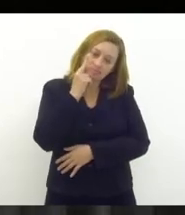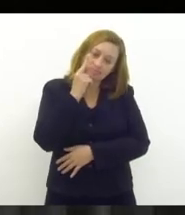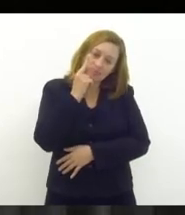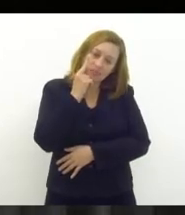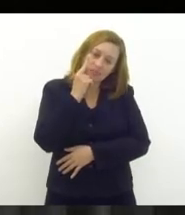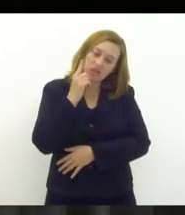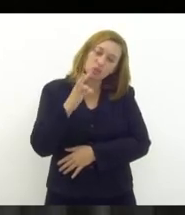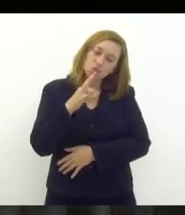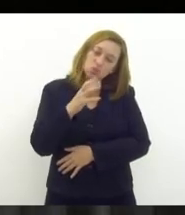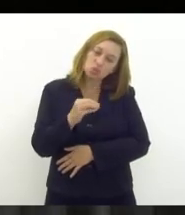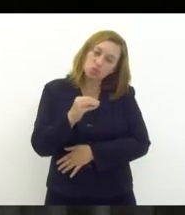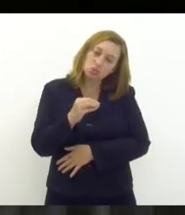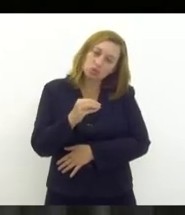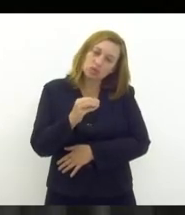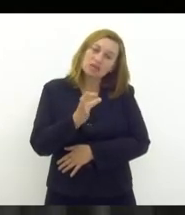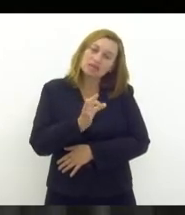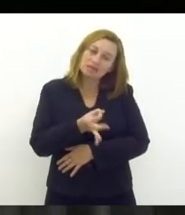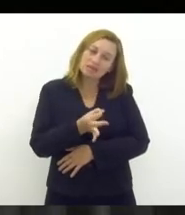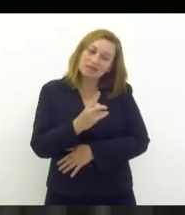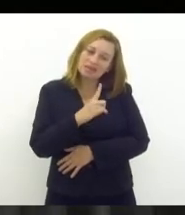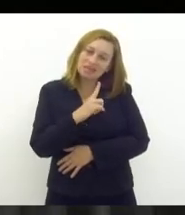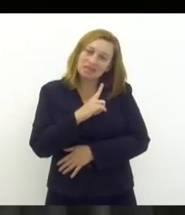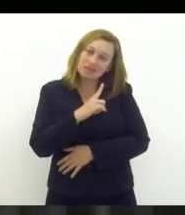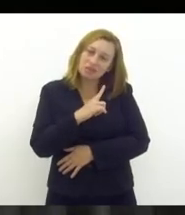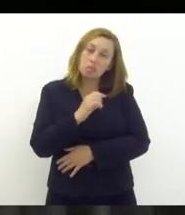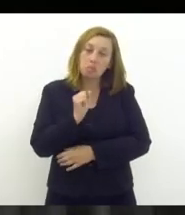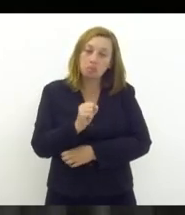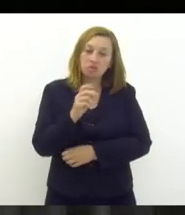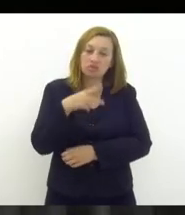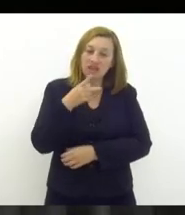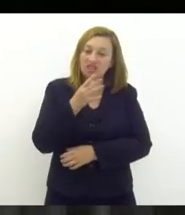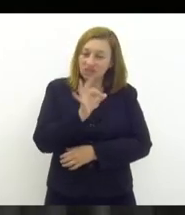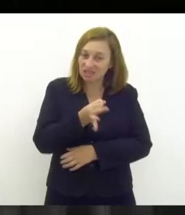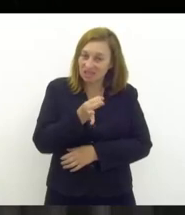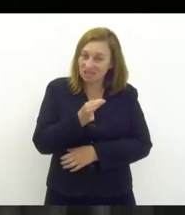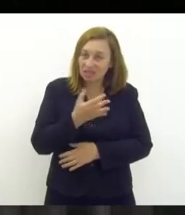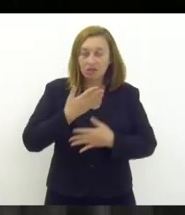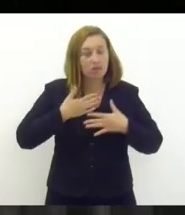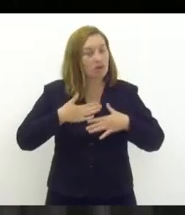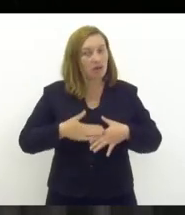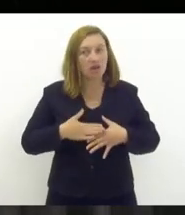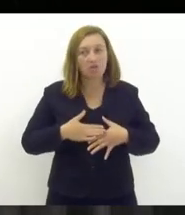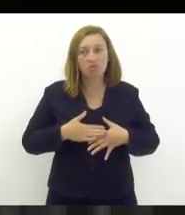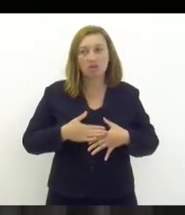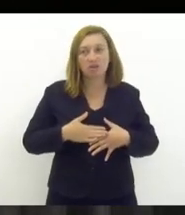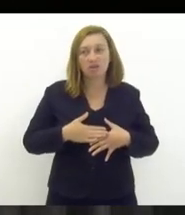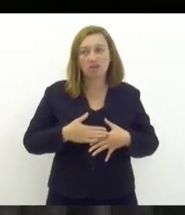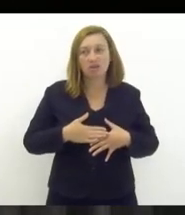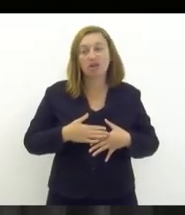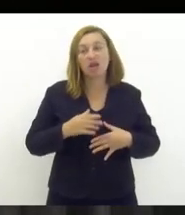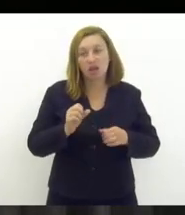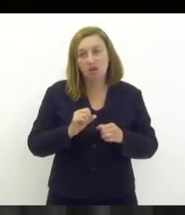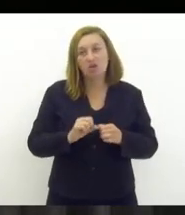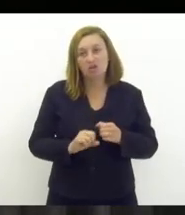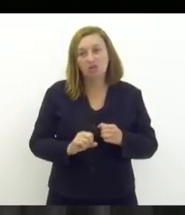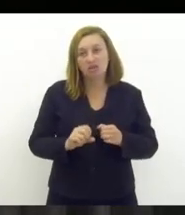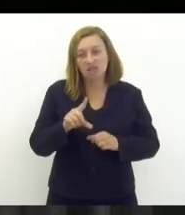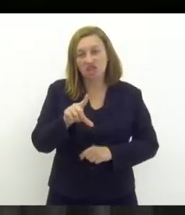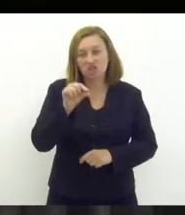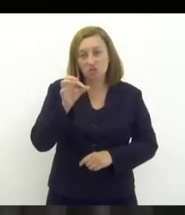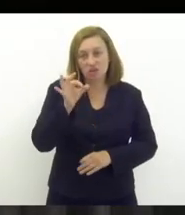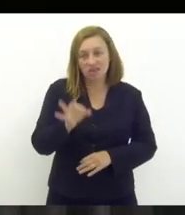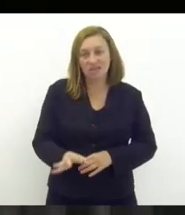tudo e eu tenho certeza posso falar com toda a certeza com toda a tranquilidade que eu fiz a escolha